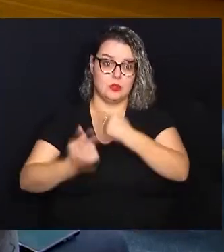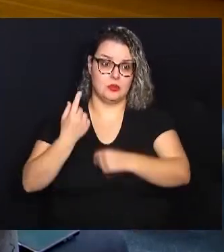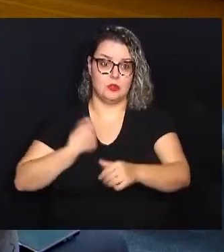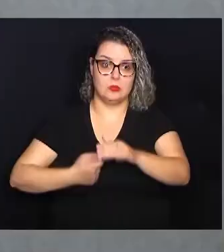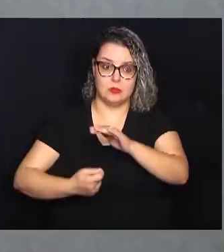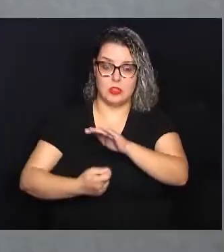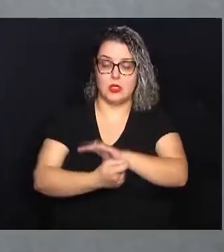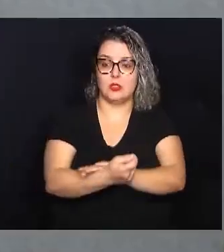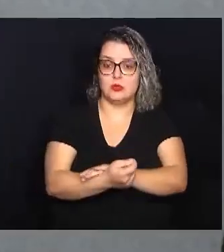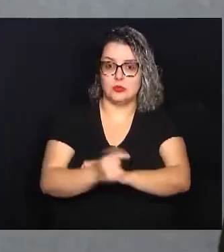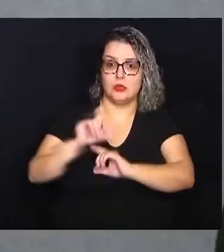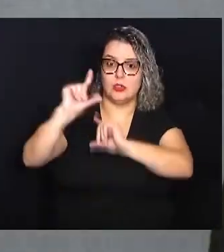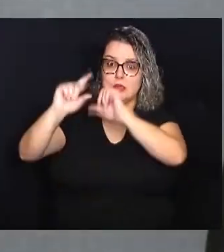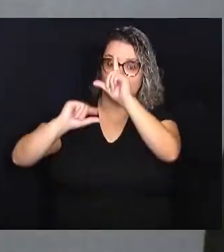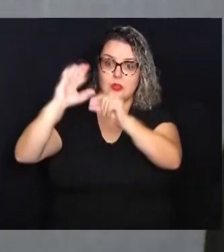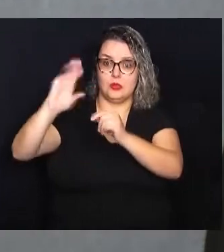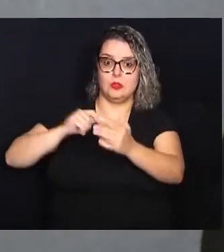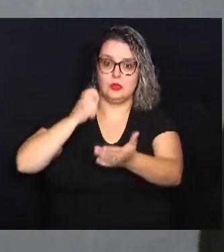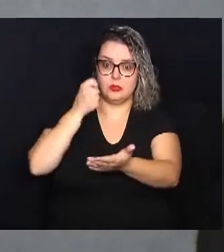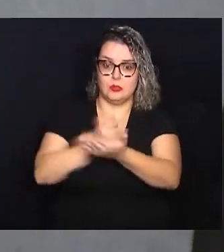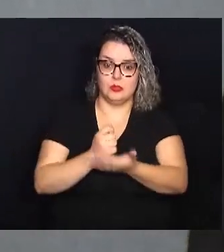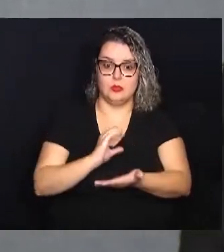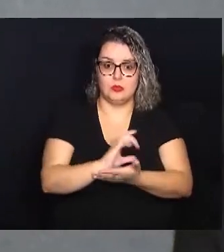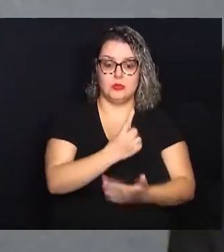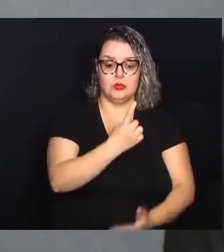emenda impositiva de R$